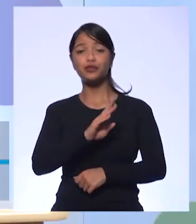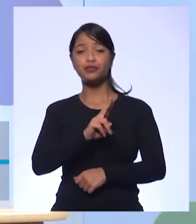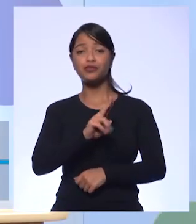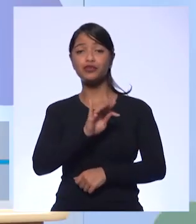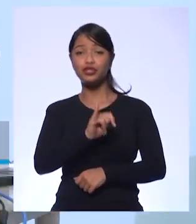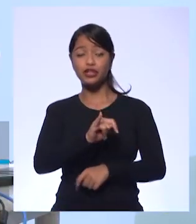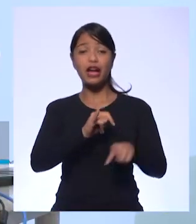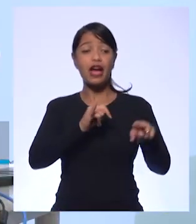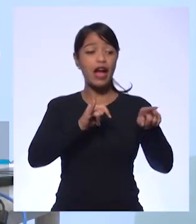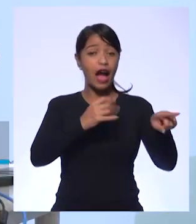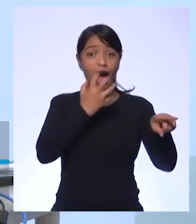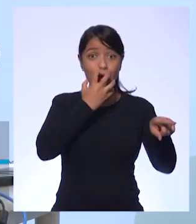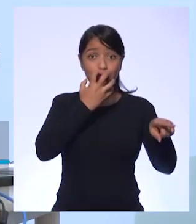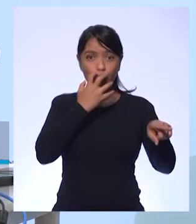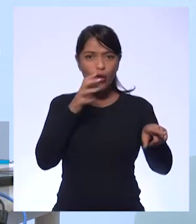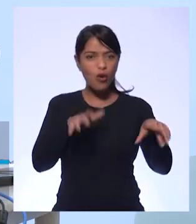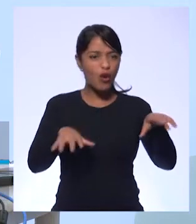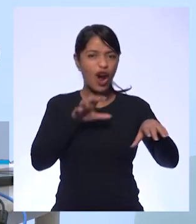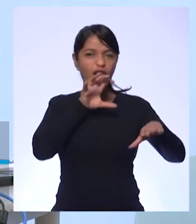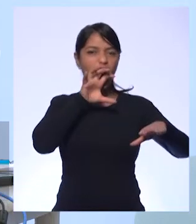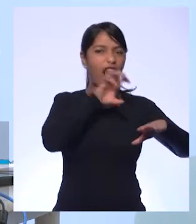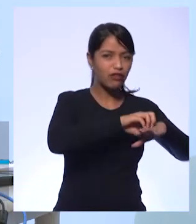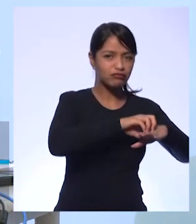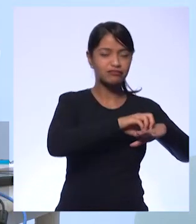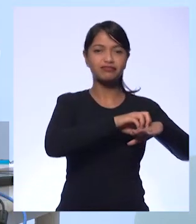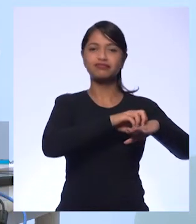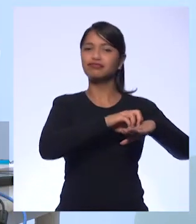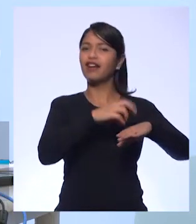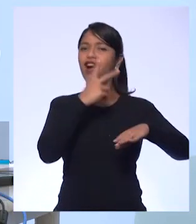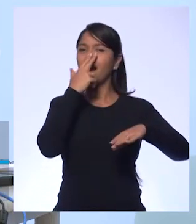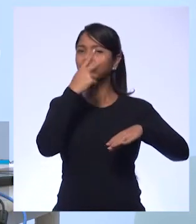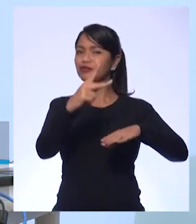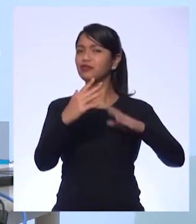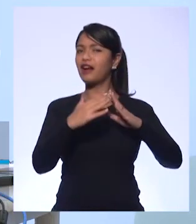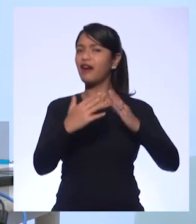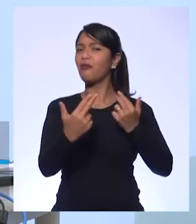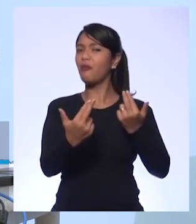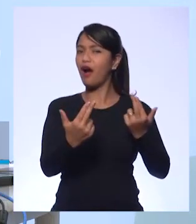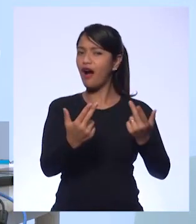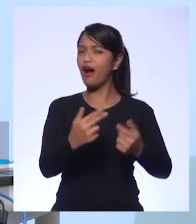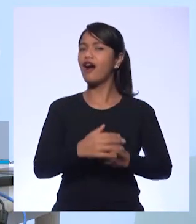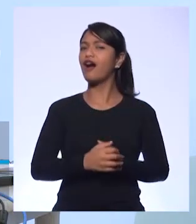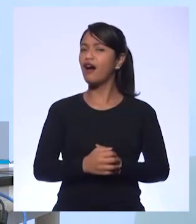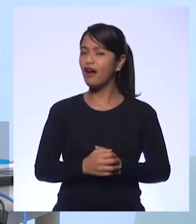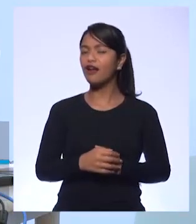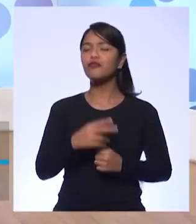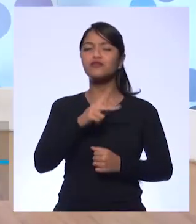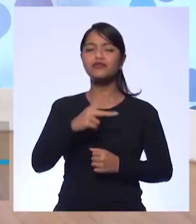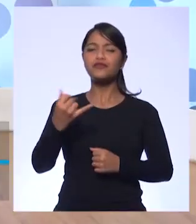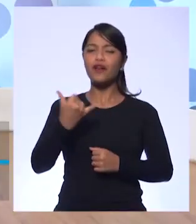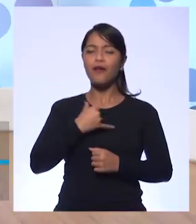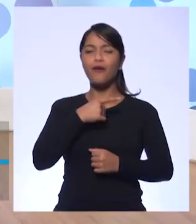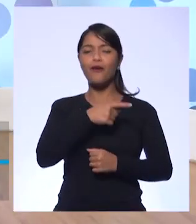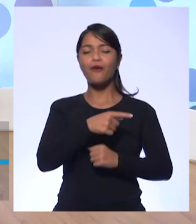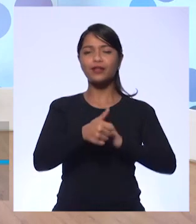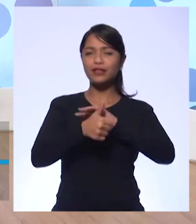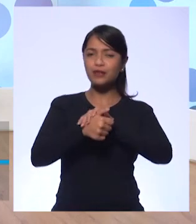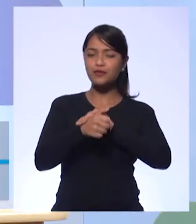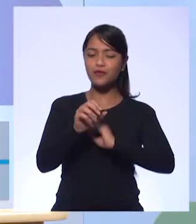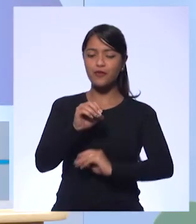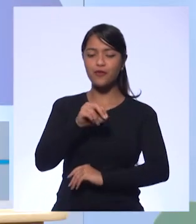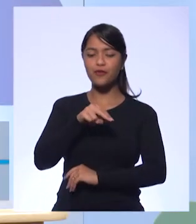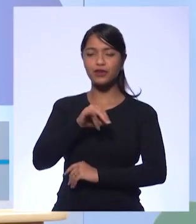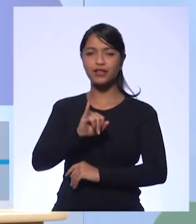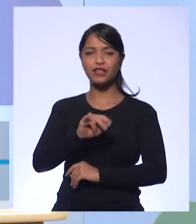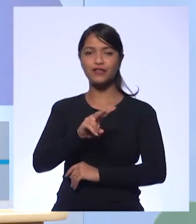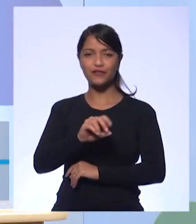Elas podem. Tem a onívora e tem a que não é, que é a mamífera. Ai, Eu não lembro, não vou falar para não cometer Vamos erro. ler mais algumas aqui fofinhas. Olha só, Júlia